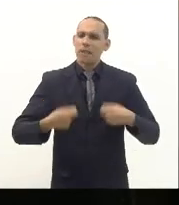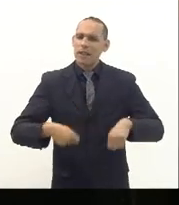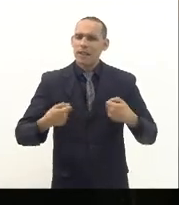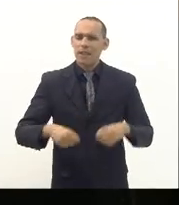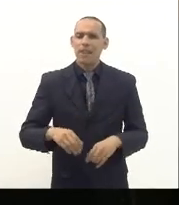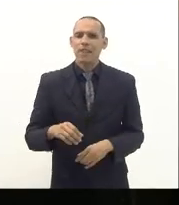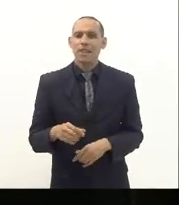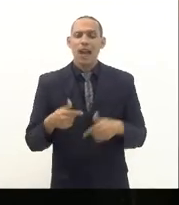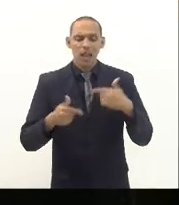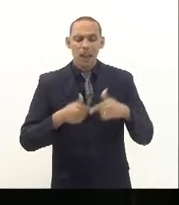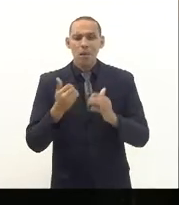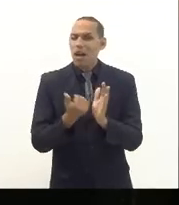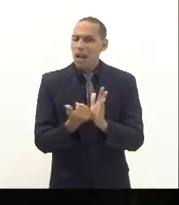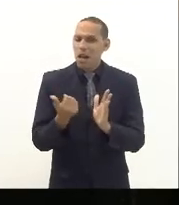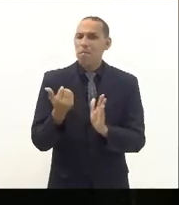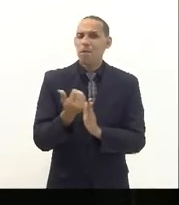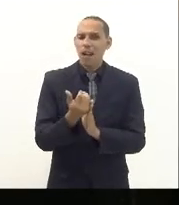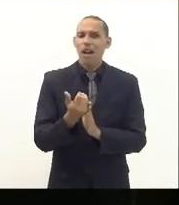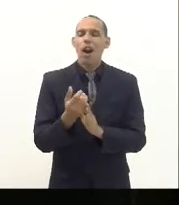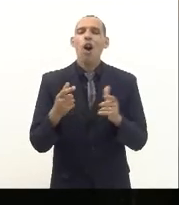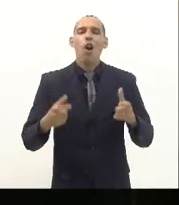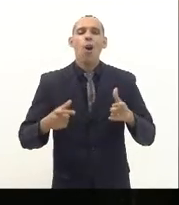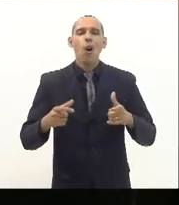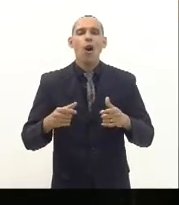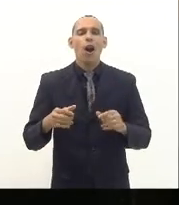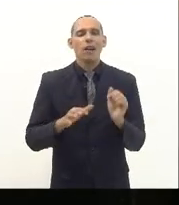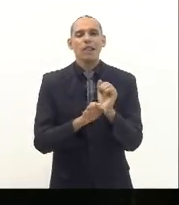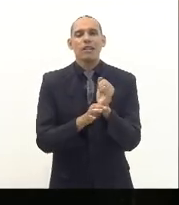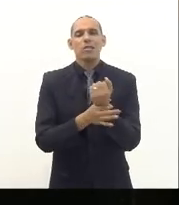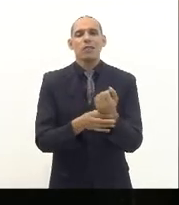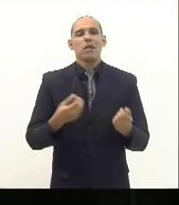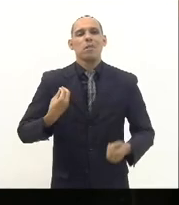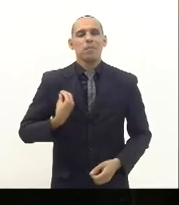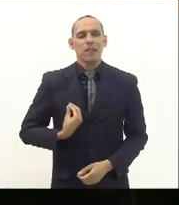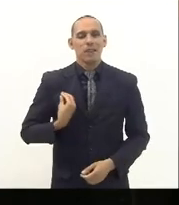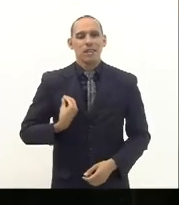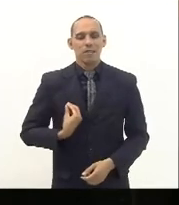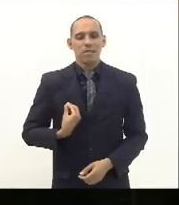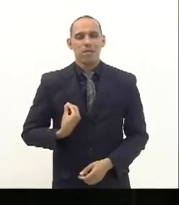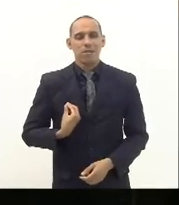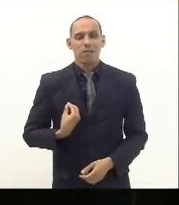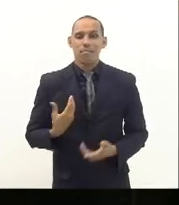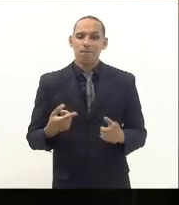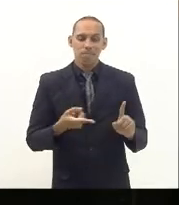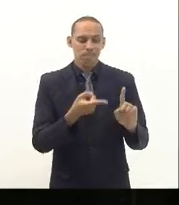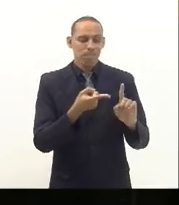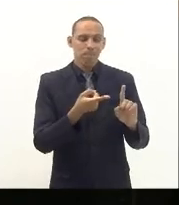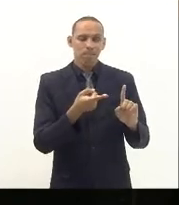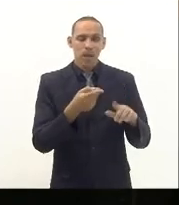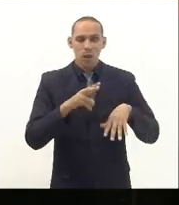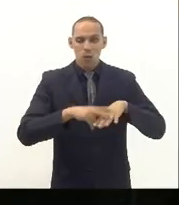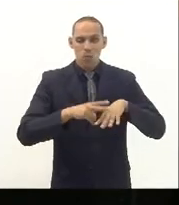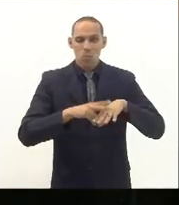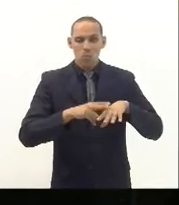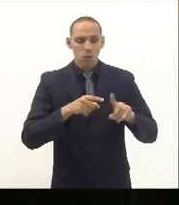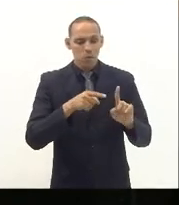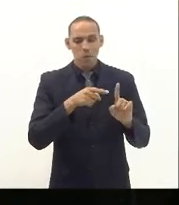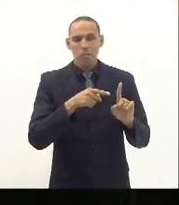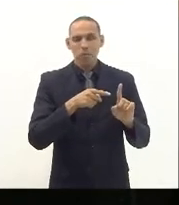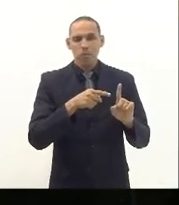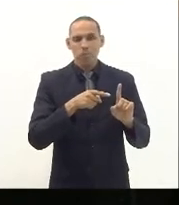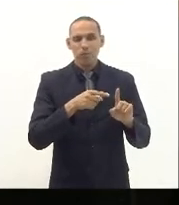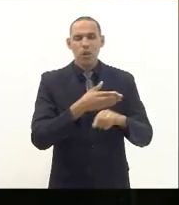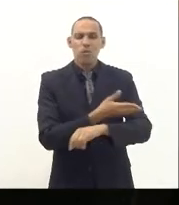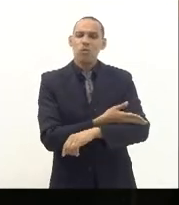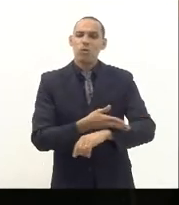trabalhar a mais no segurança presente então essa mulher essa viúva ela